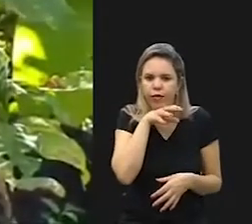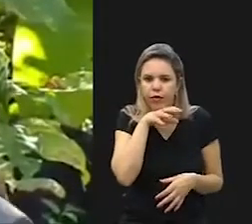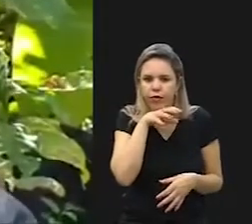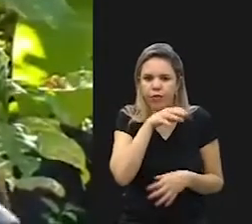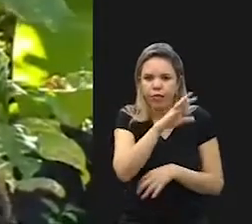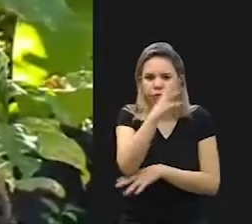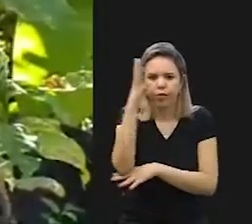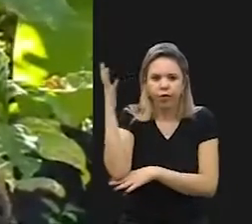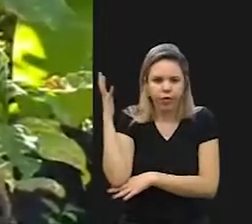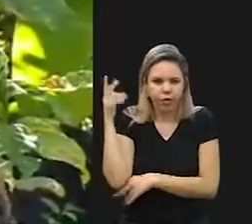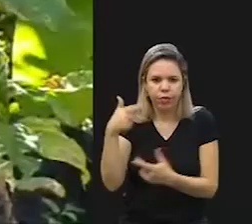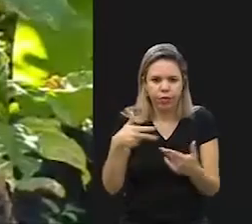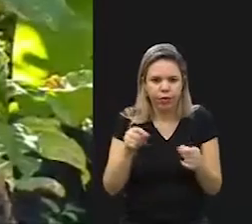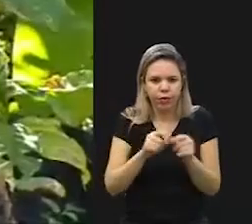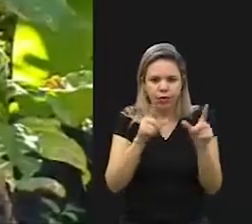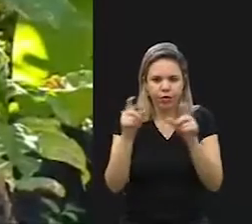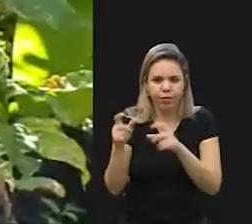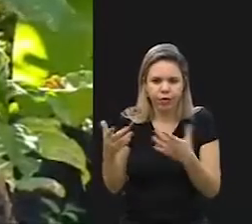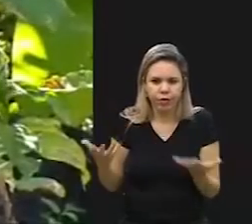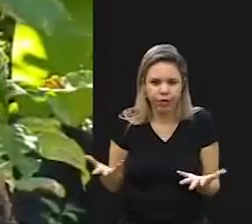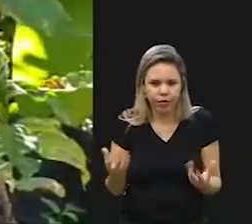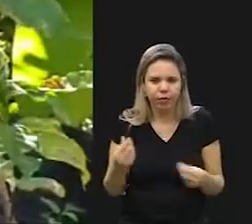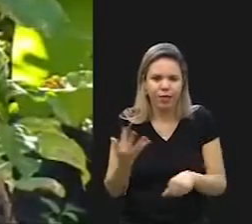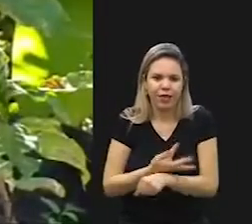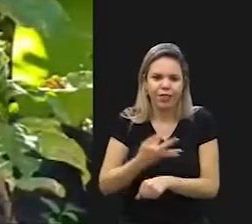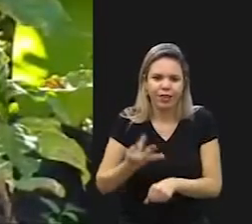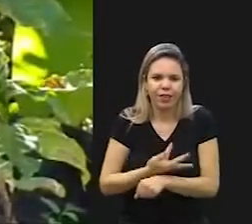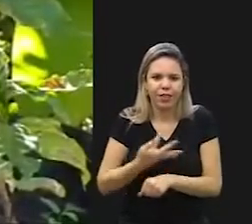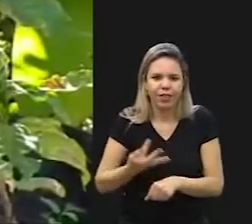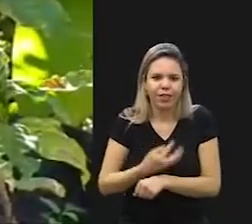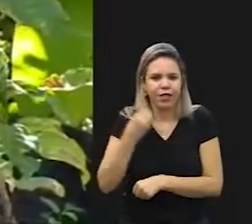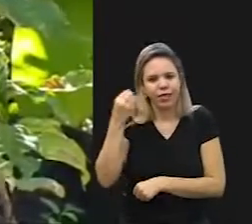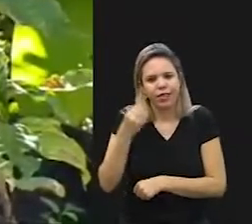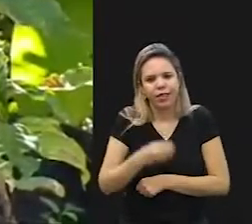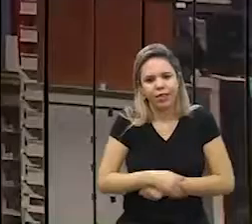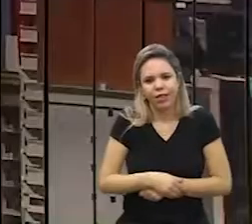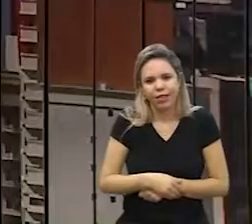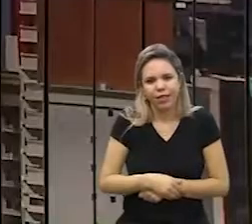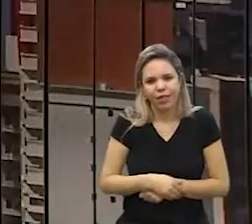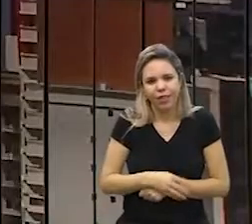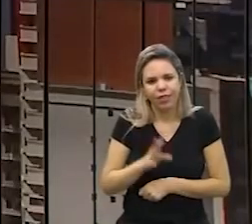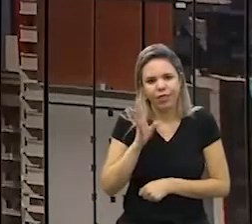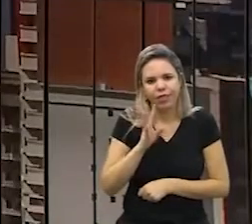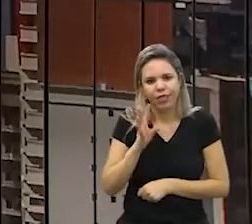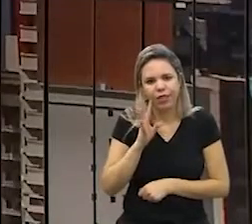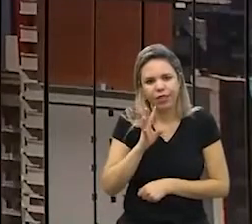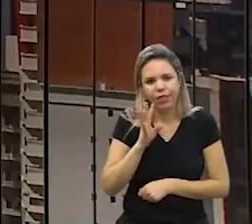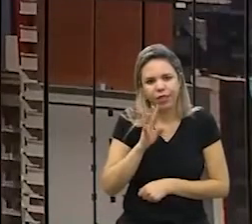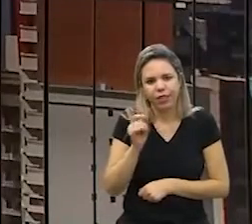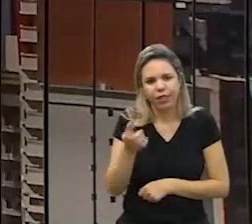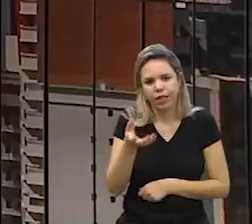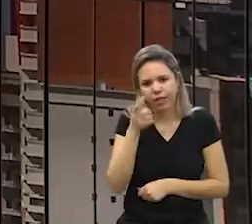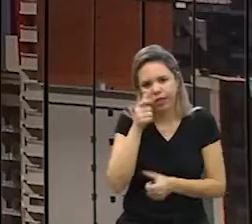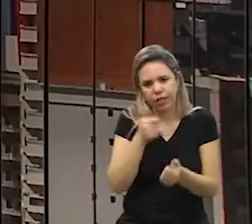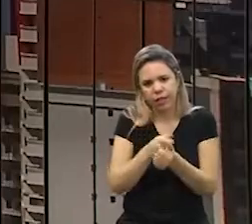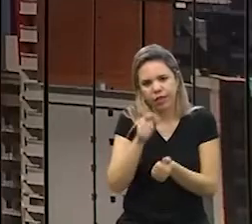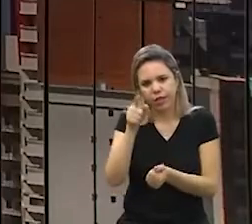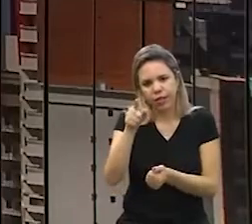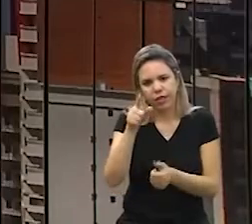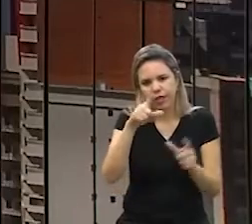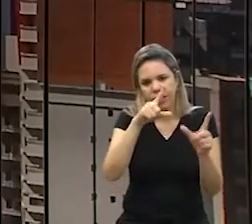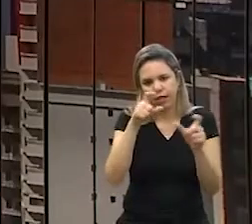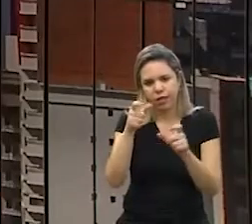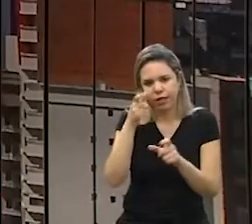tem muita paisagem, tem muita coisa para fotografar e muito perrengue para viver. Que legal, Vitor. E para quem quiser acompanhar um pouco das